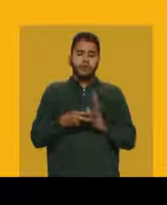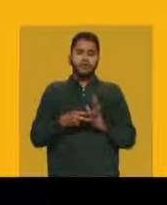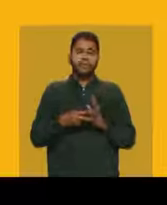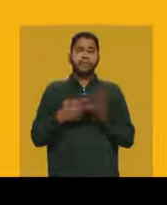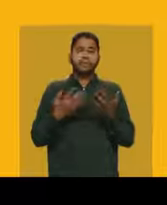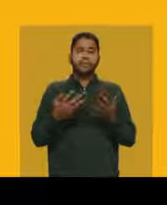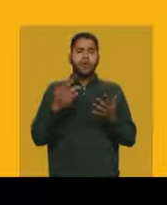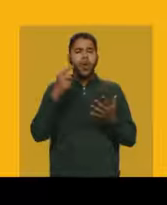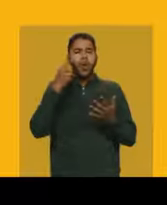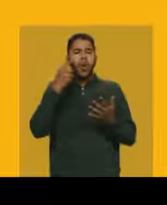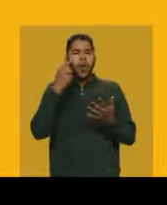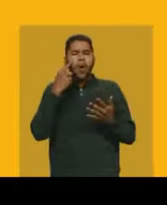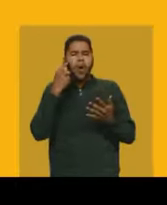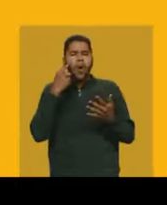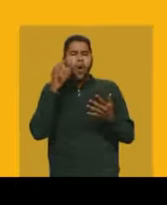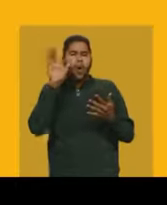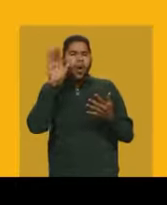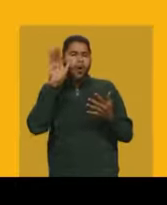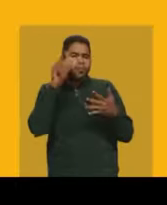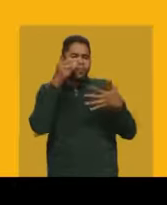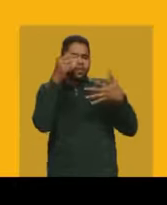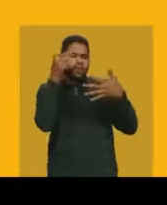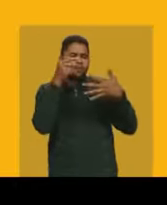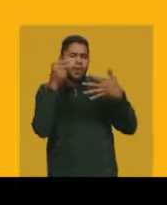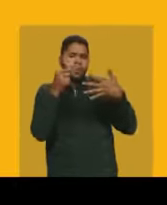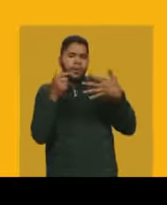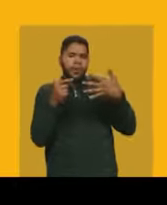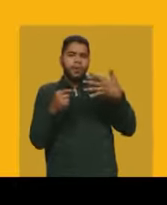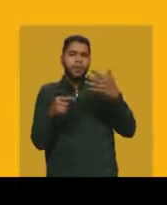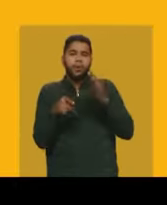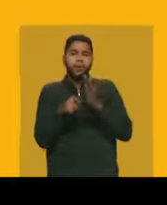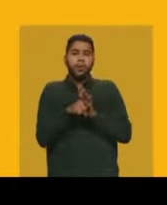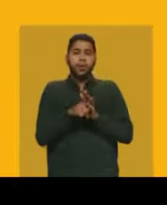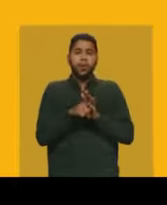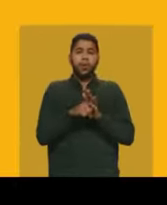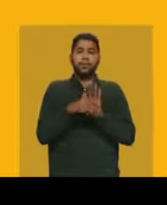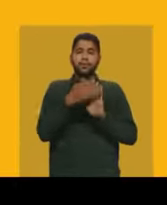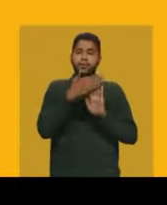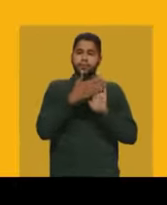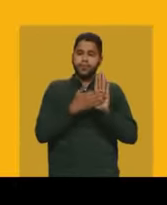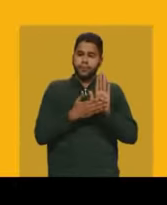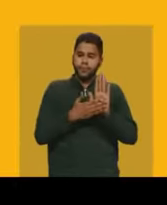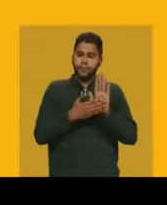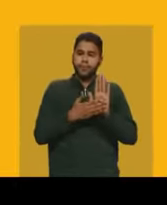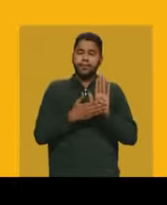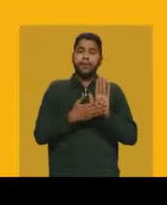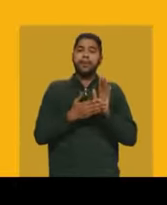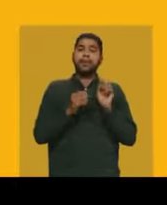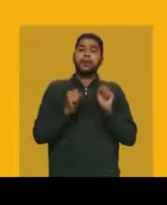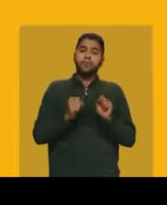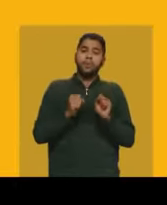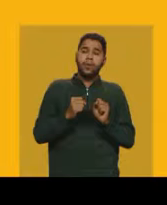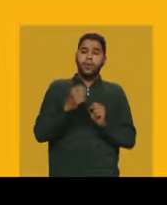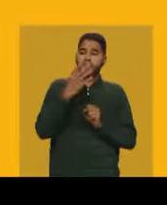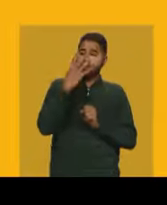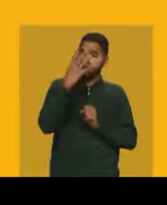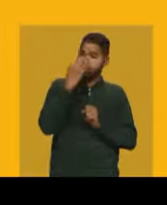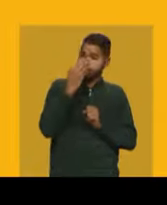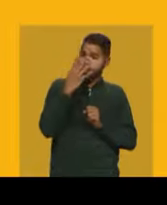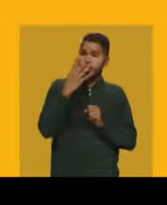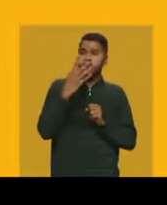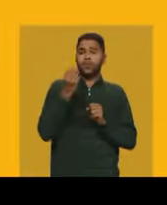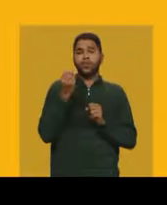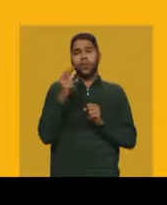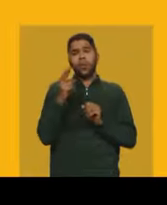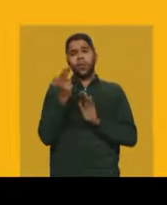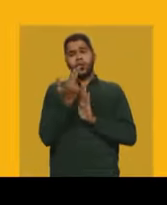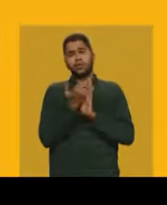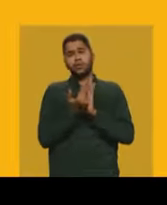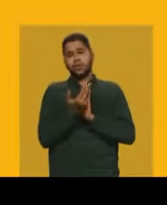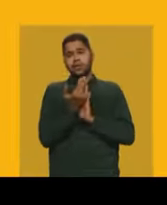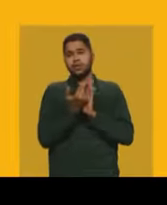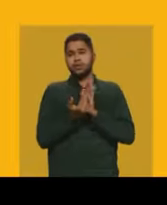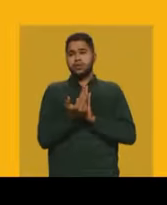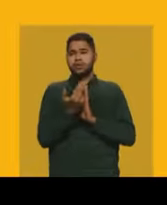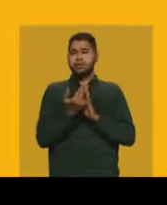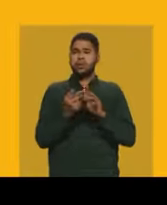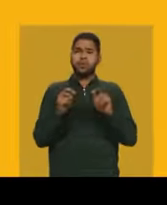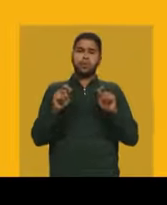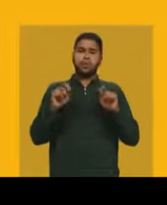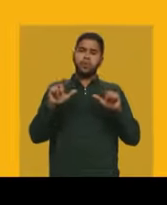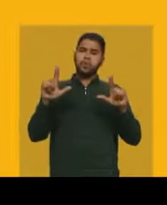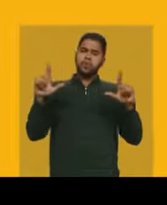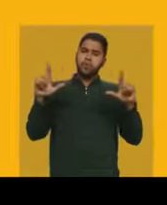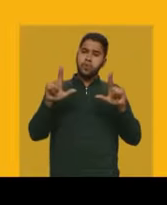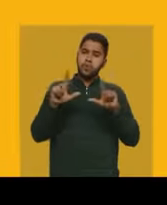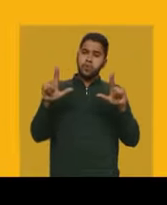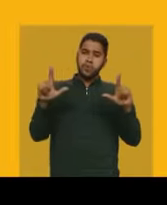contidos na capa. Tem as imagens, podem ser essas imagens fotos ou desenhos. Os tamanhos diferentes